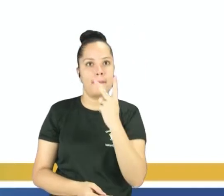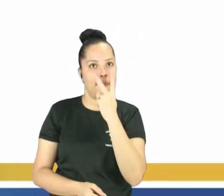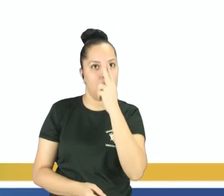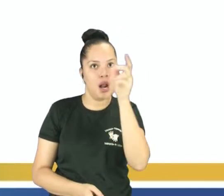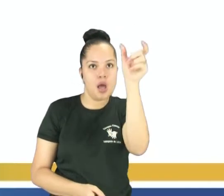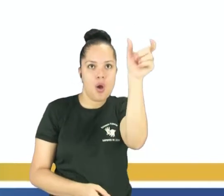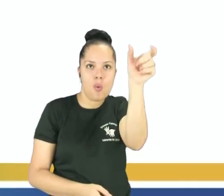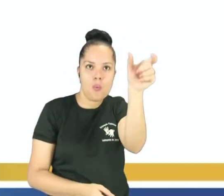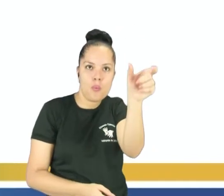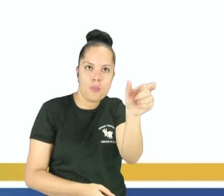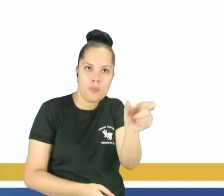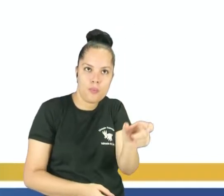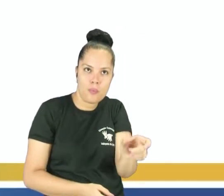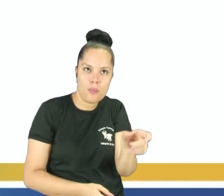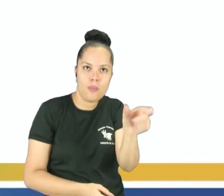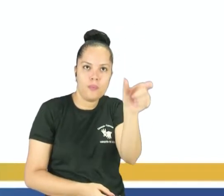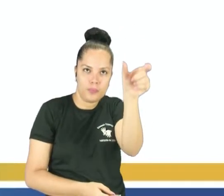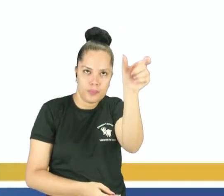essa daqui, né?